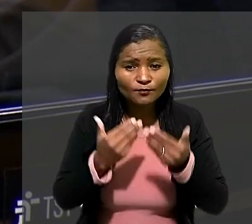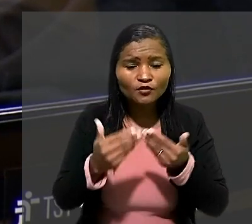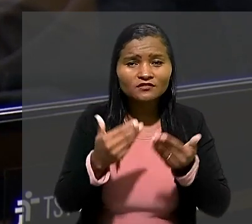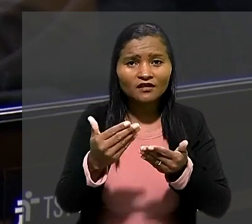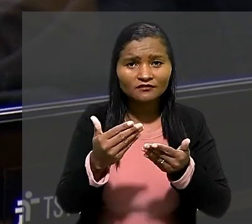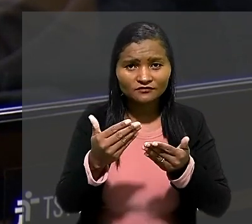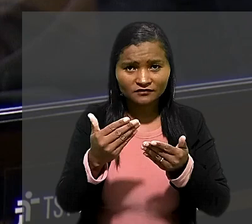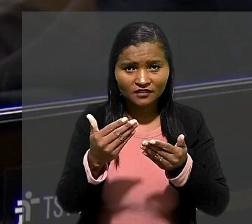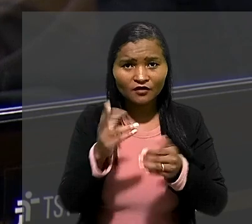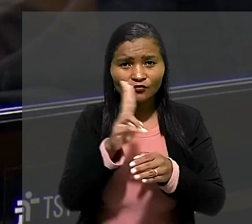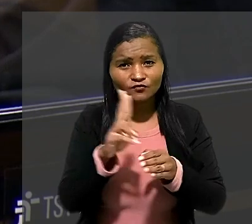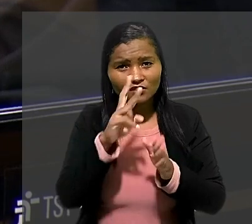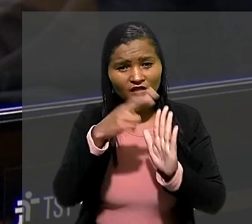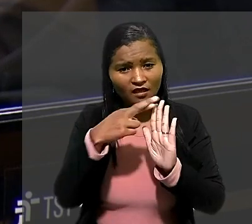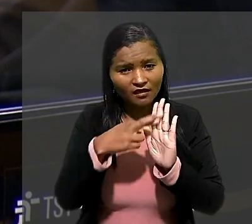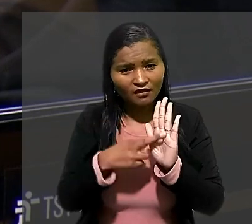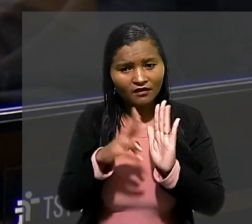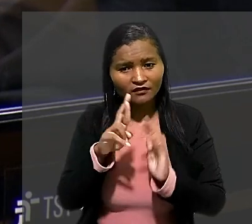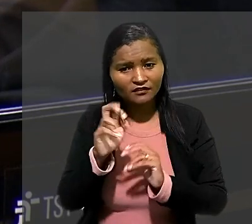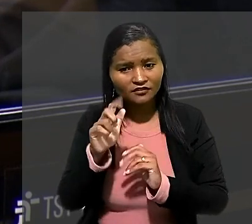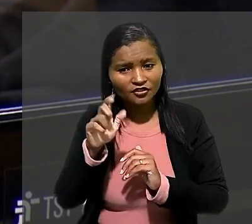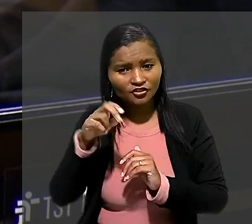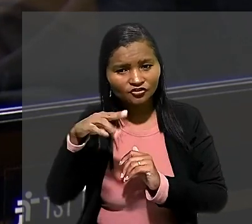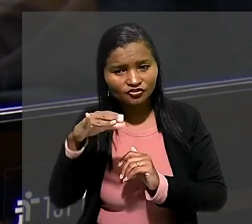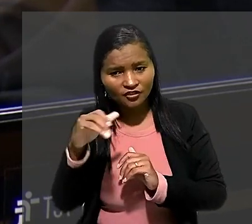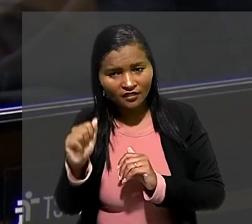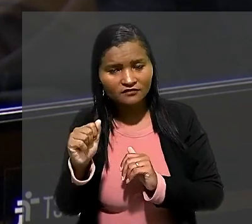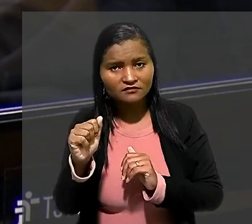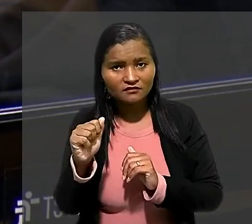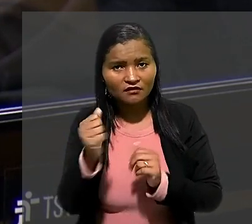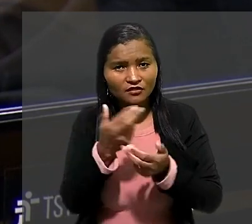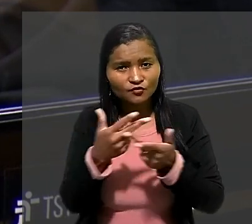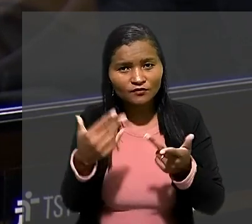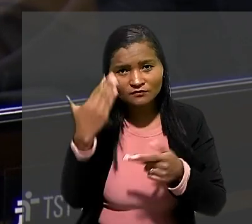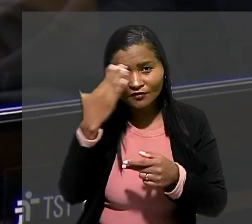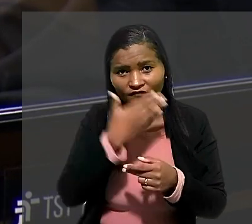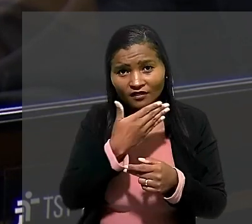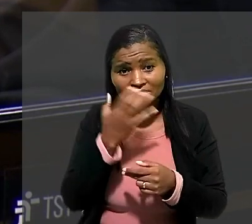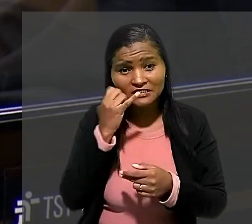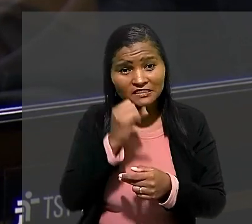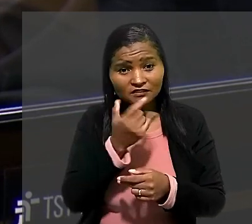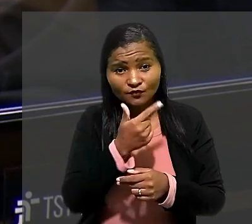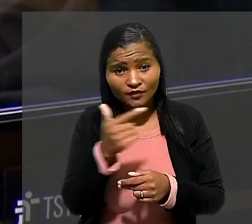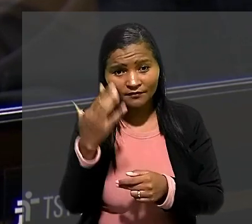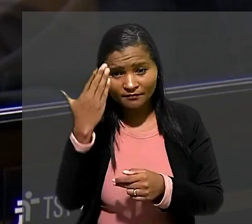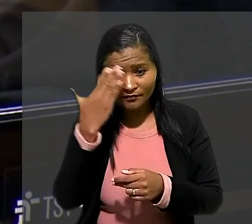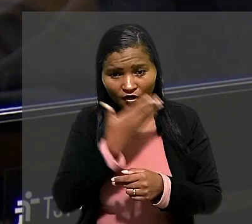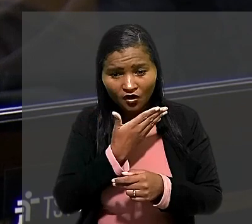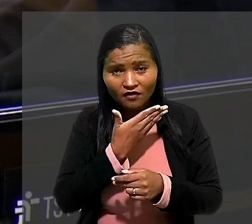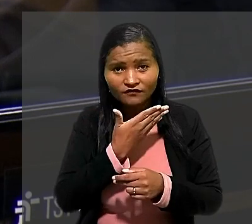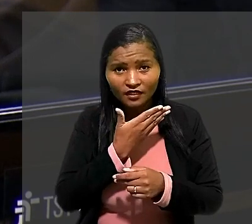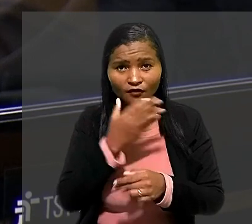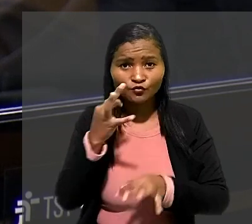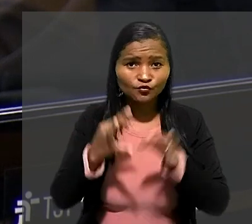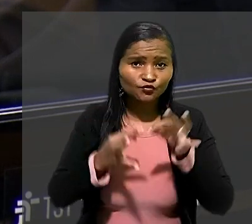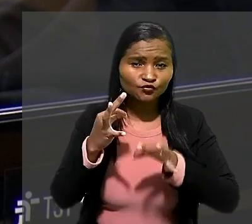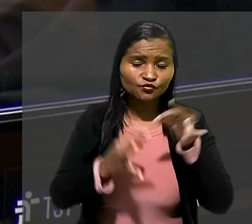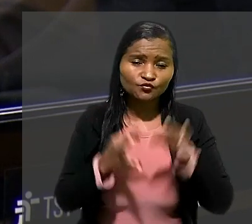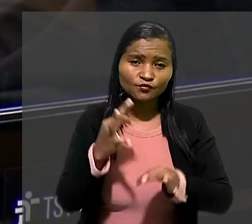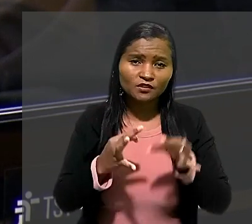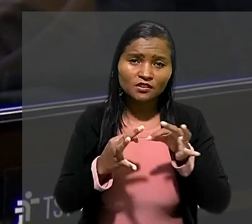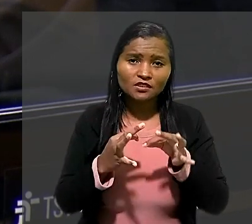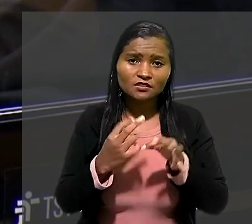de subsunção aplicando a norma de regência aos fatos comprovados. Se inexiste prova, o